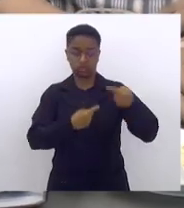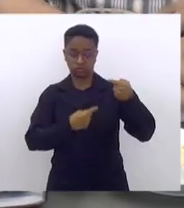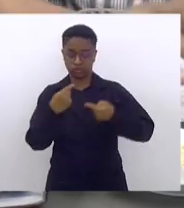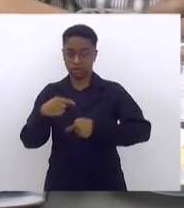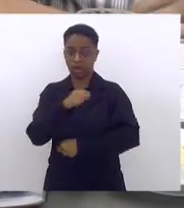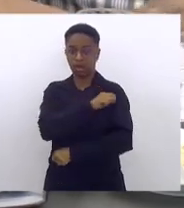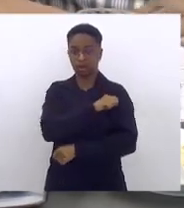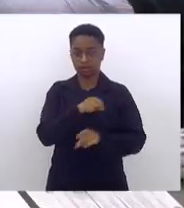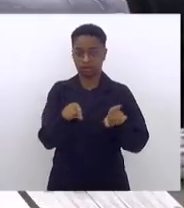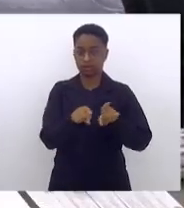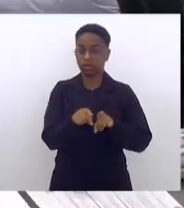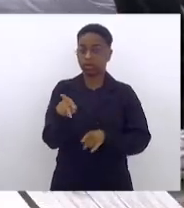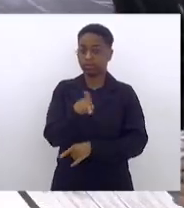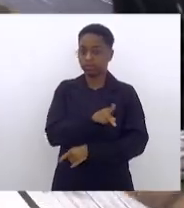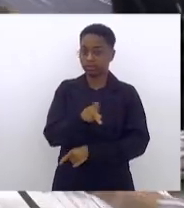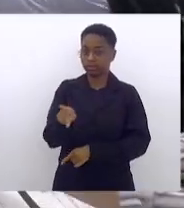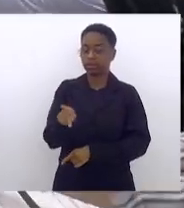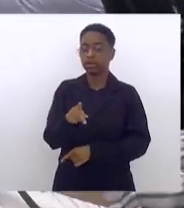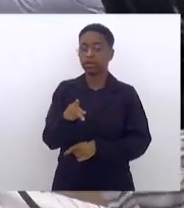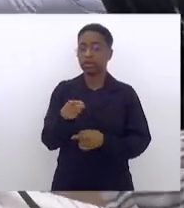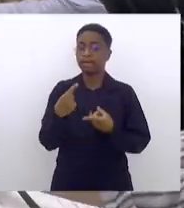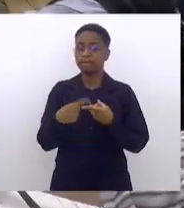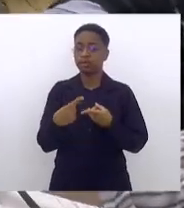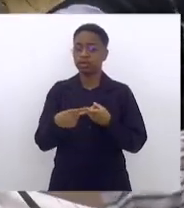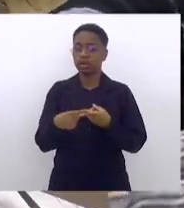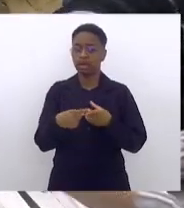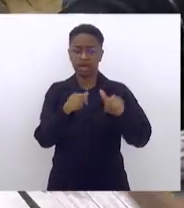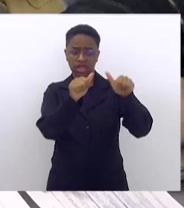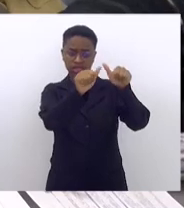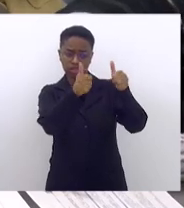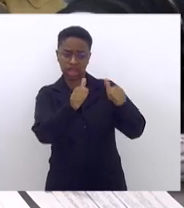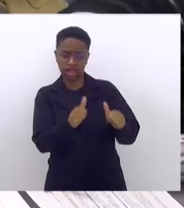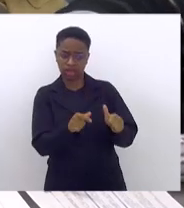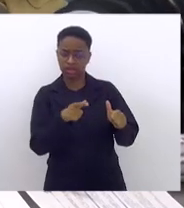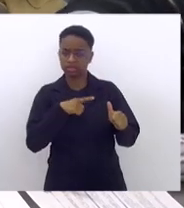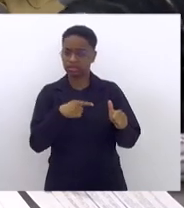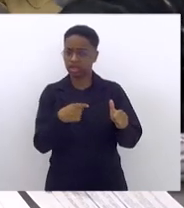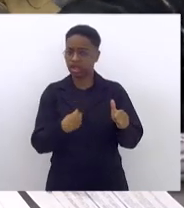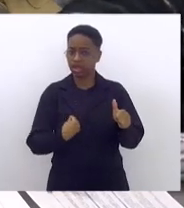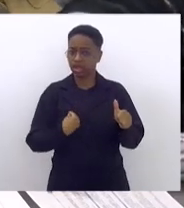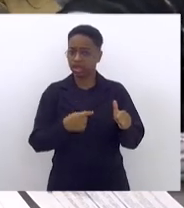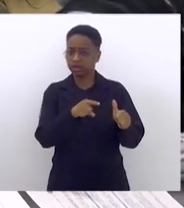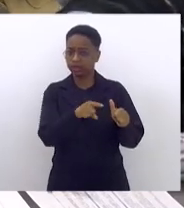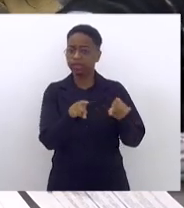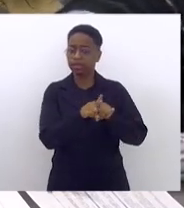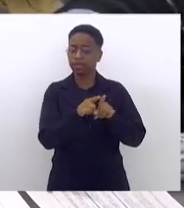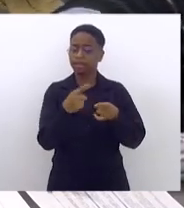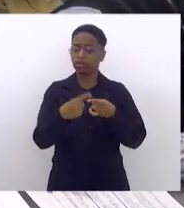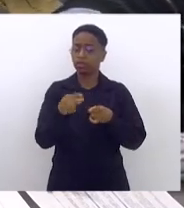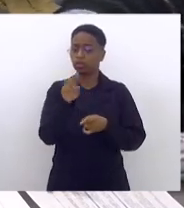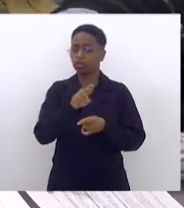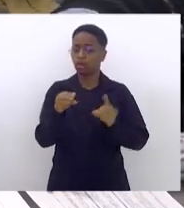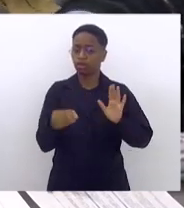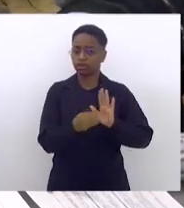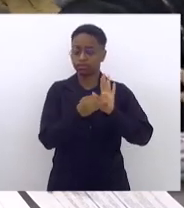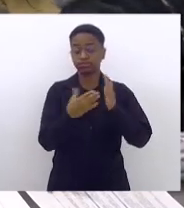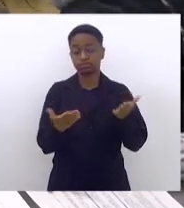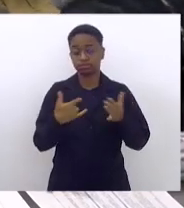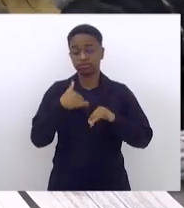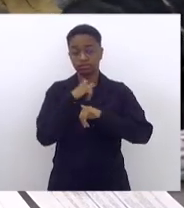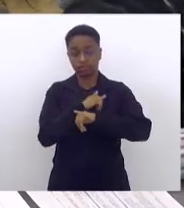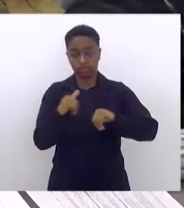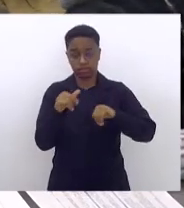alunos, questões assim, por que tais monumentos e por que o nome desses monumentos? Eu não só queria contar isso a